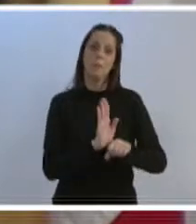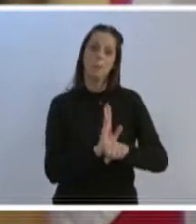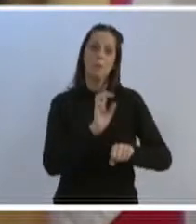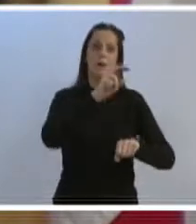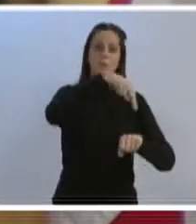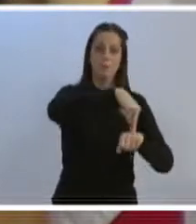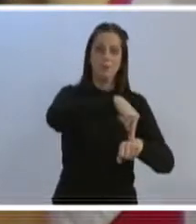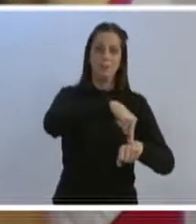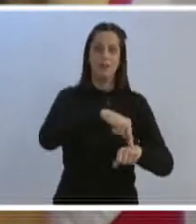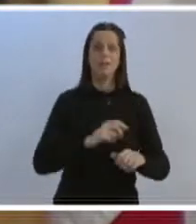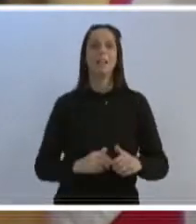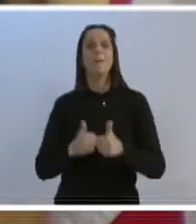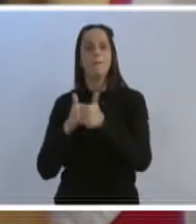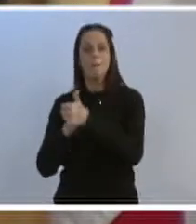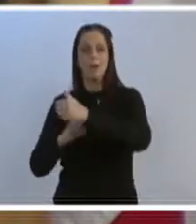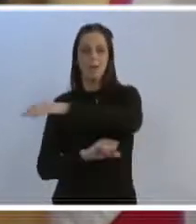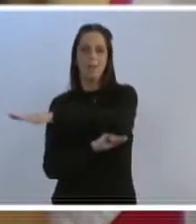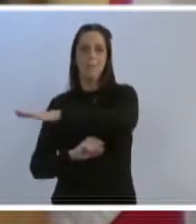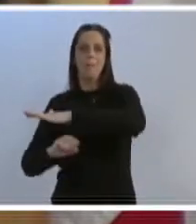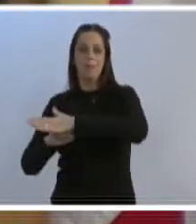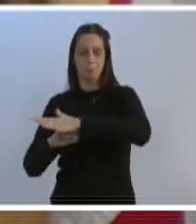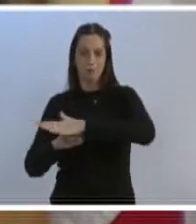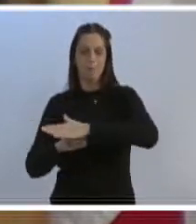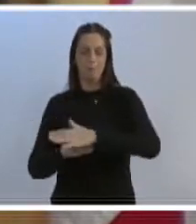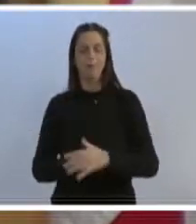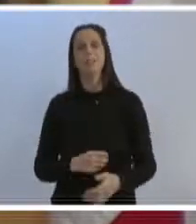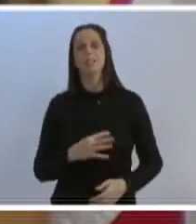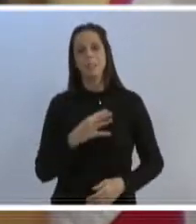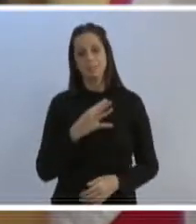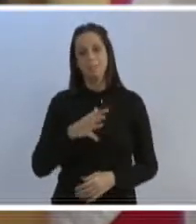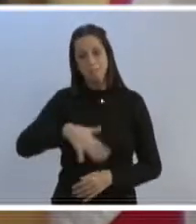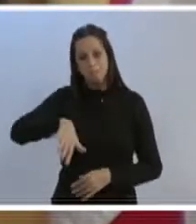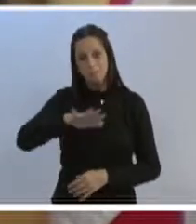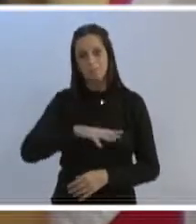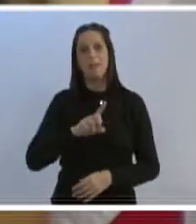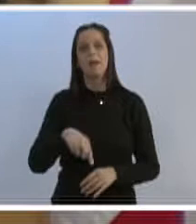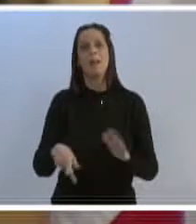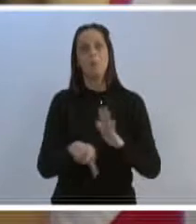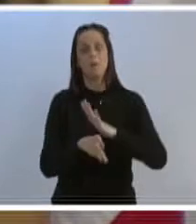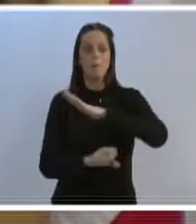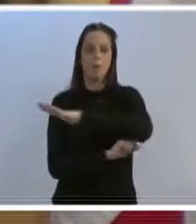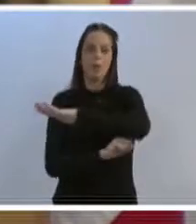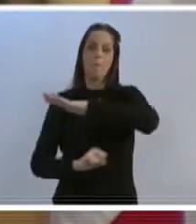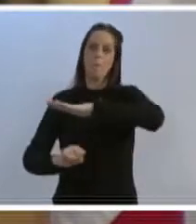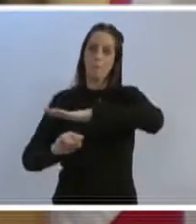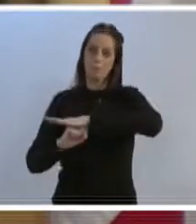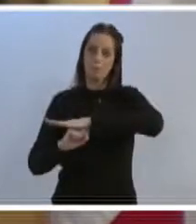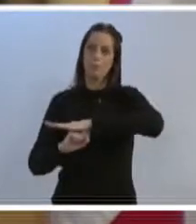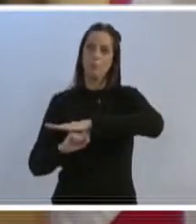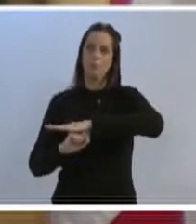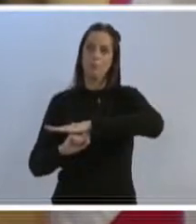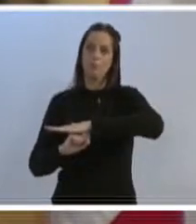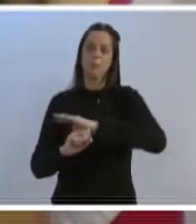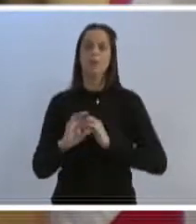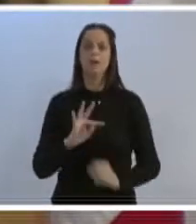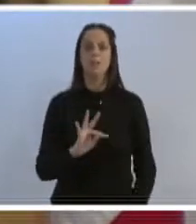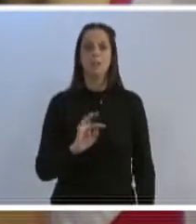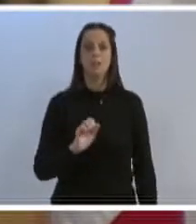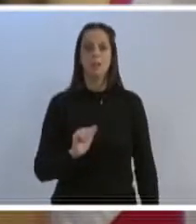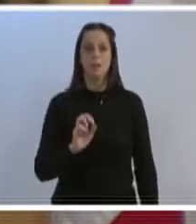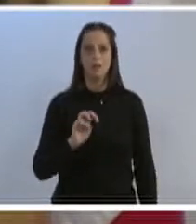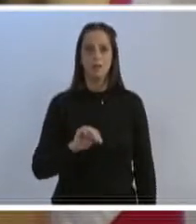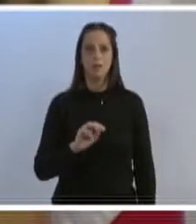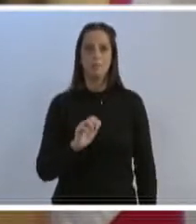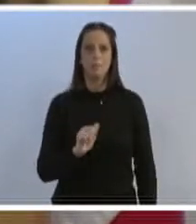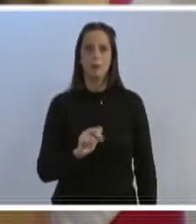aí a ponte teve superduro kleinübing conhecida como a ponte do tamarindo e